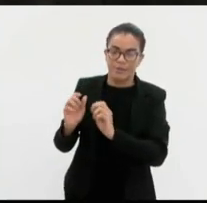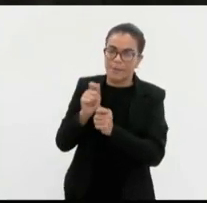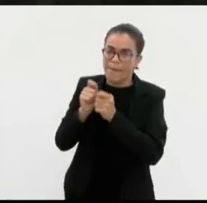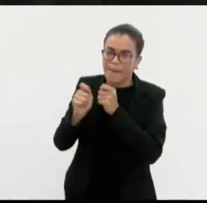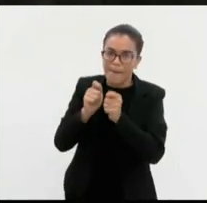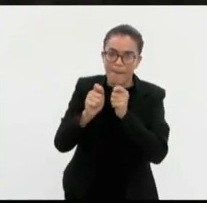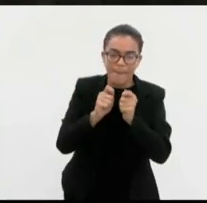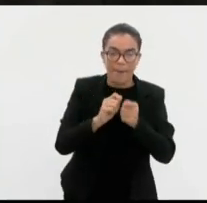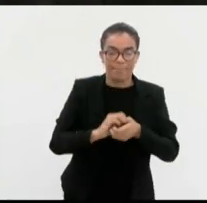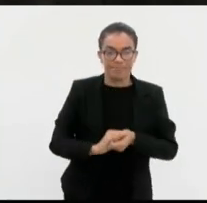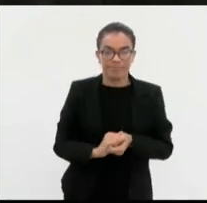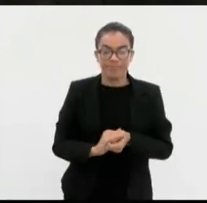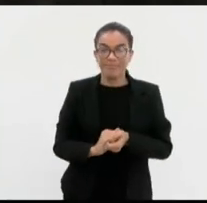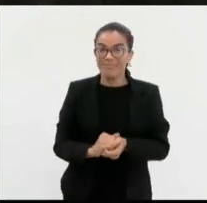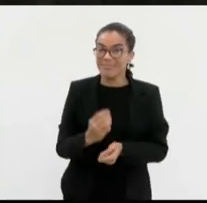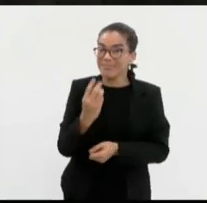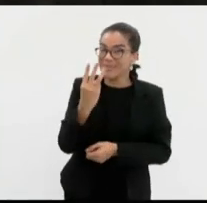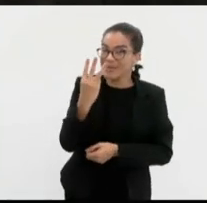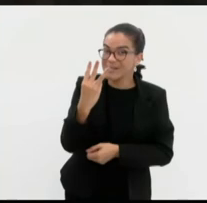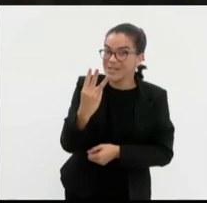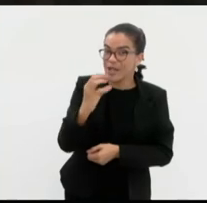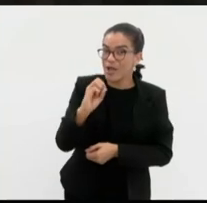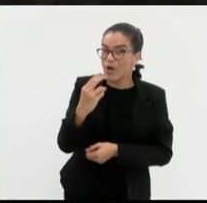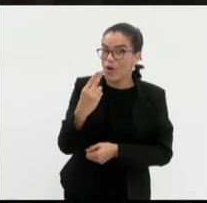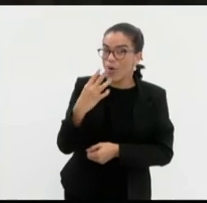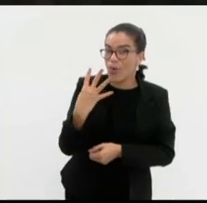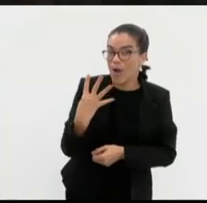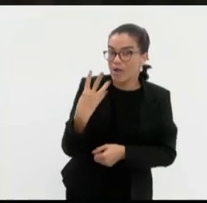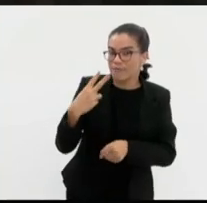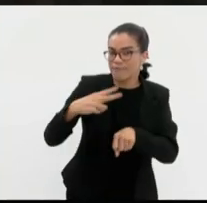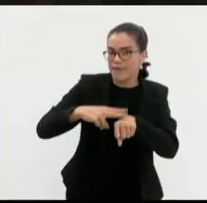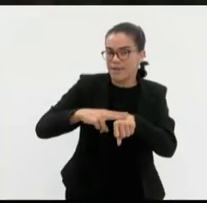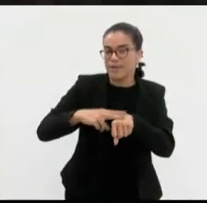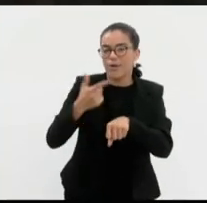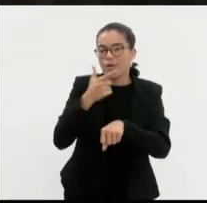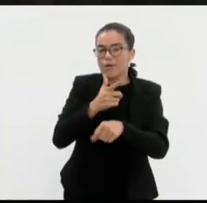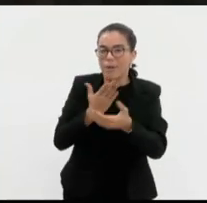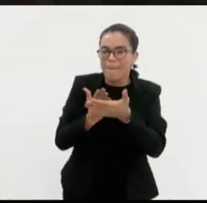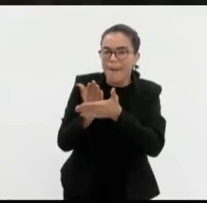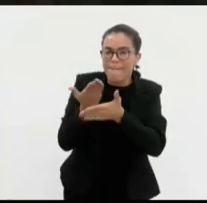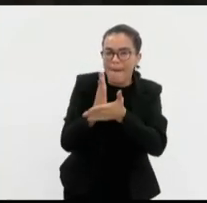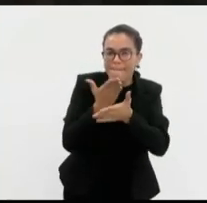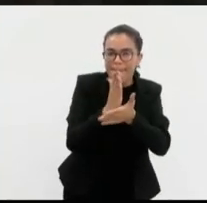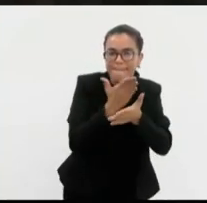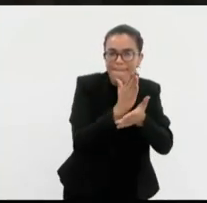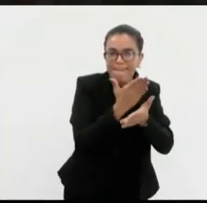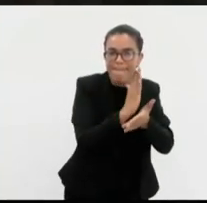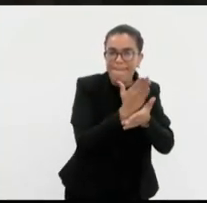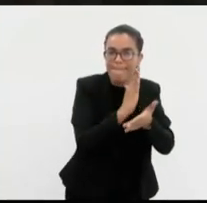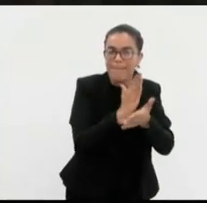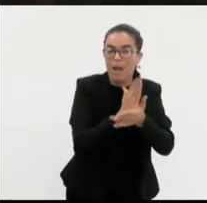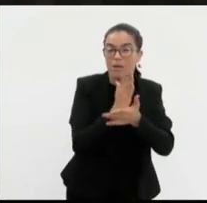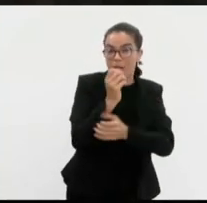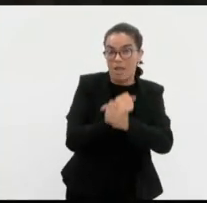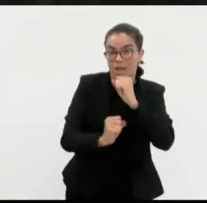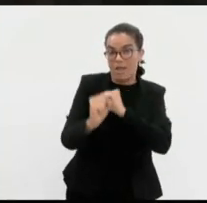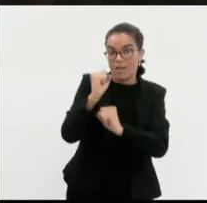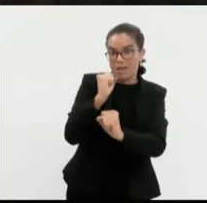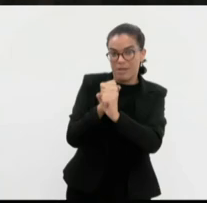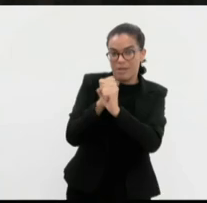combustíveis Pela terceira ou quarta vez conseguimos aprovar no final do ano